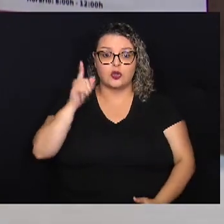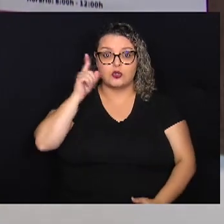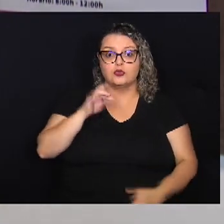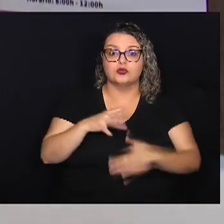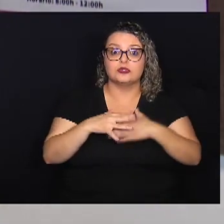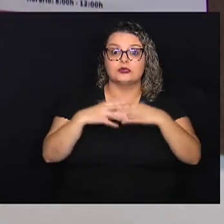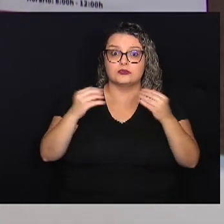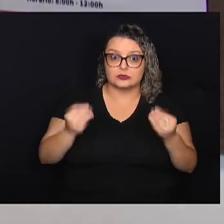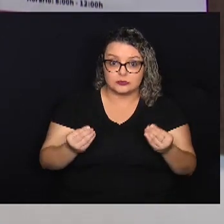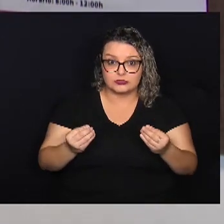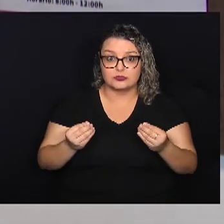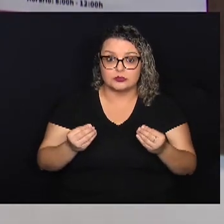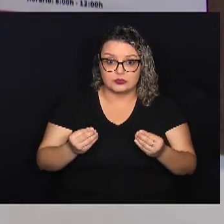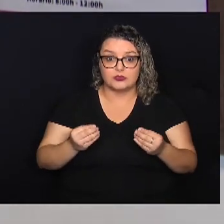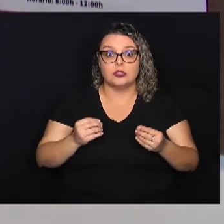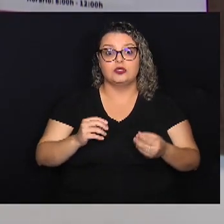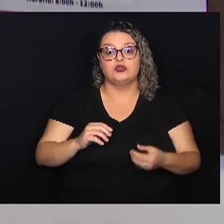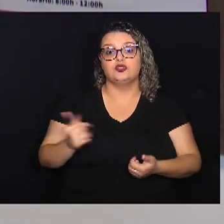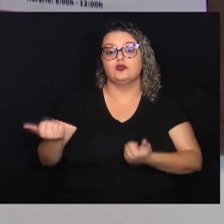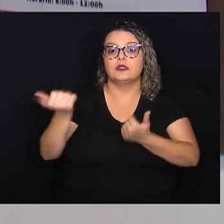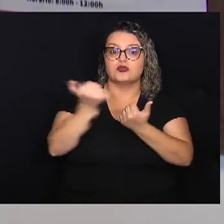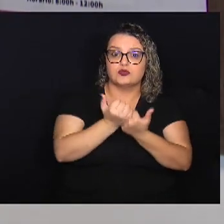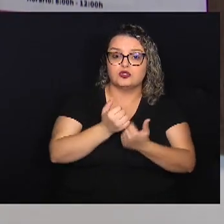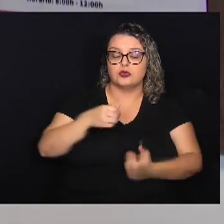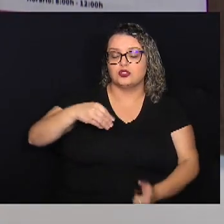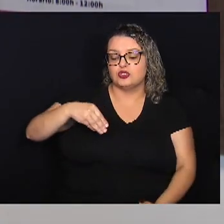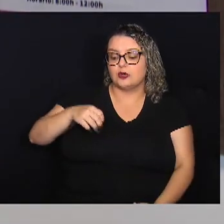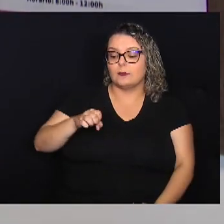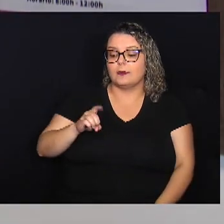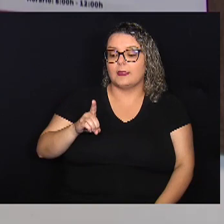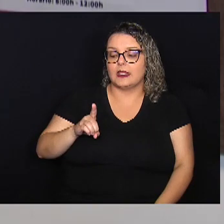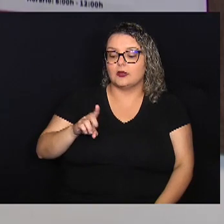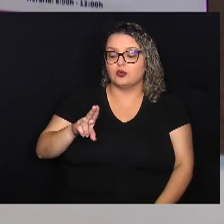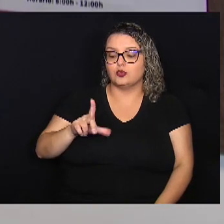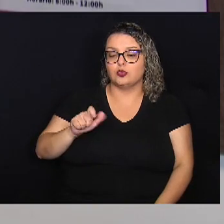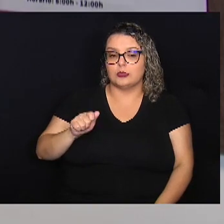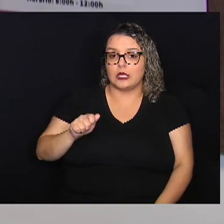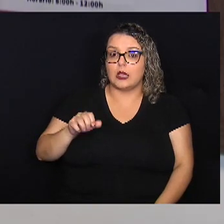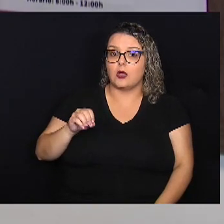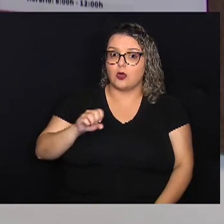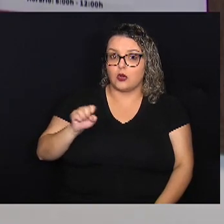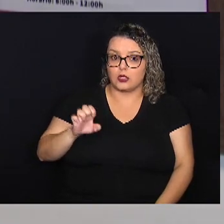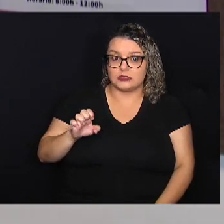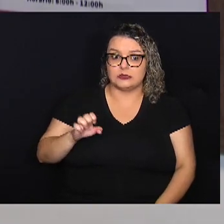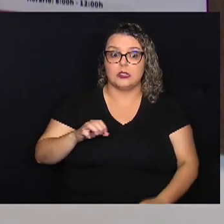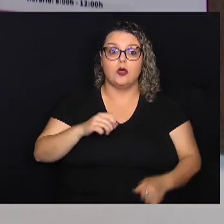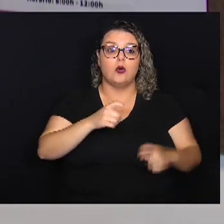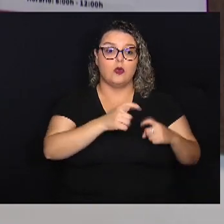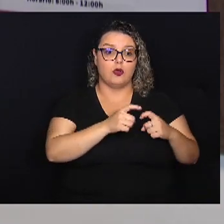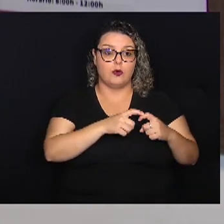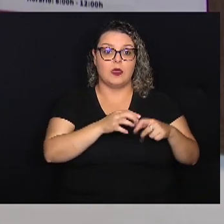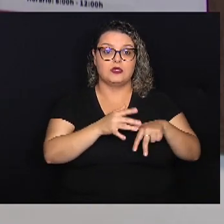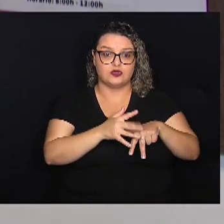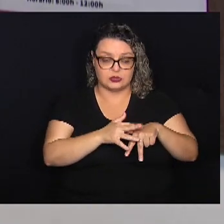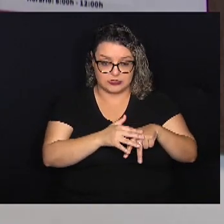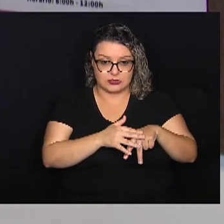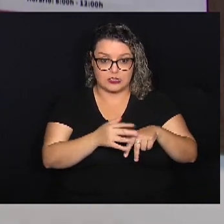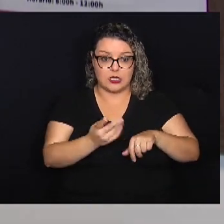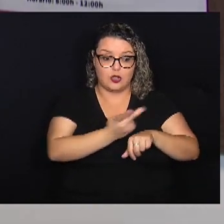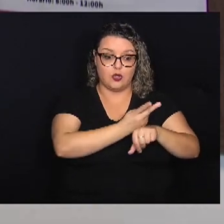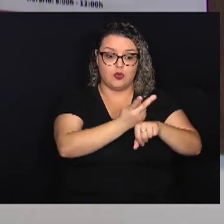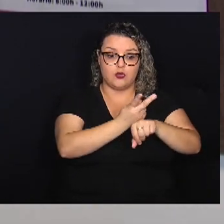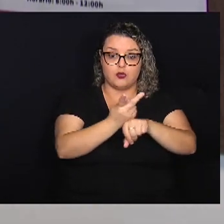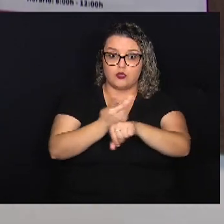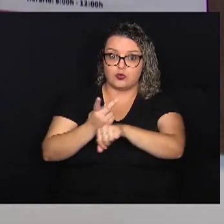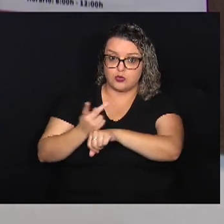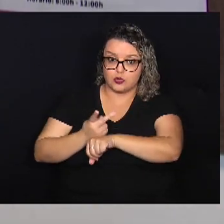curado através do transplante de medula óssea. Esse paciente, o médico desse paciente, primeiramente procura